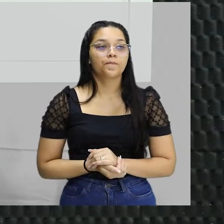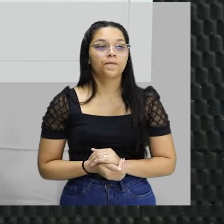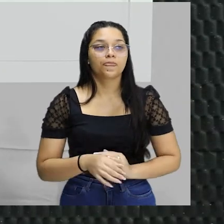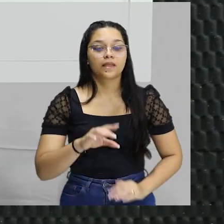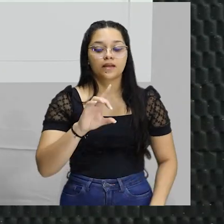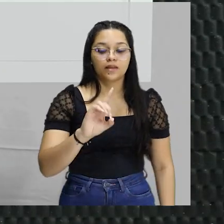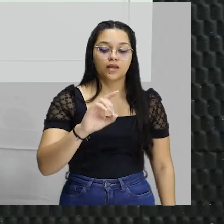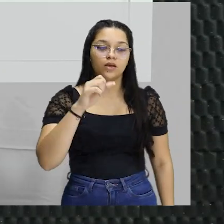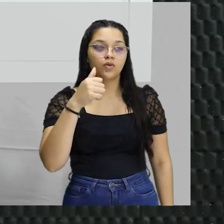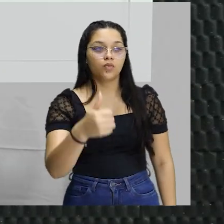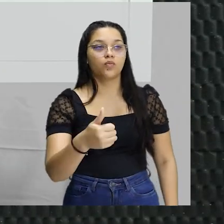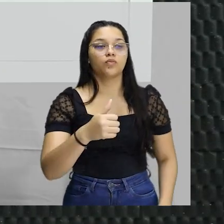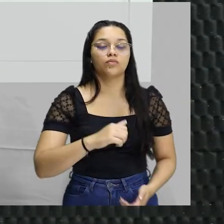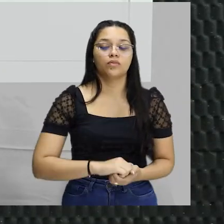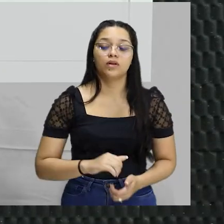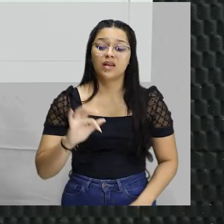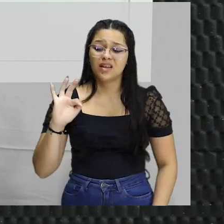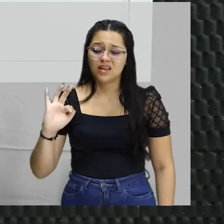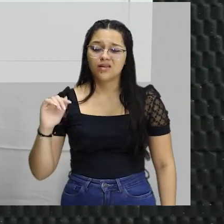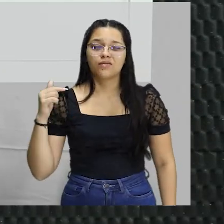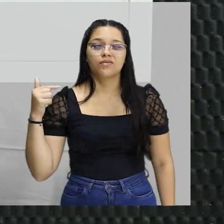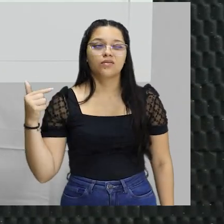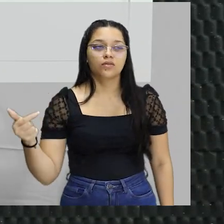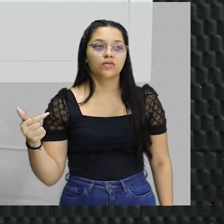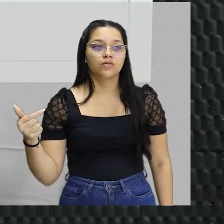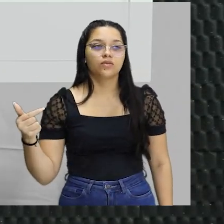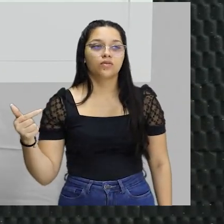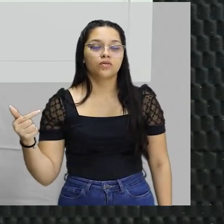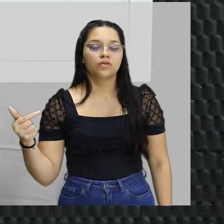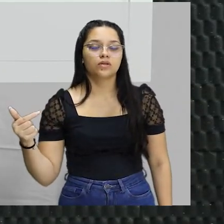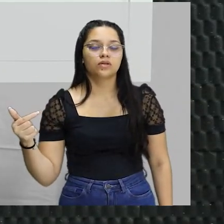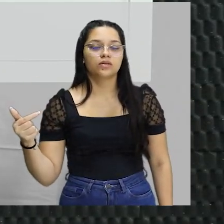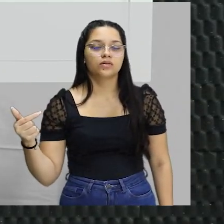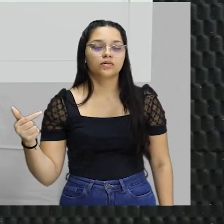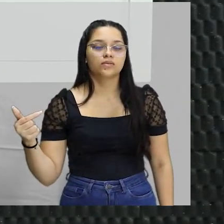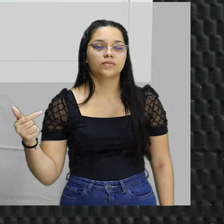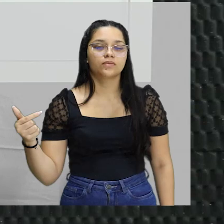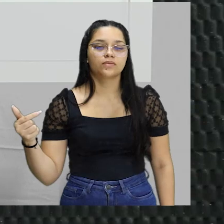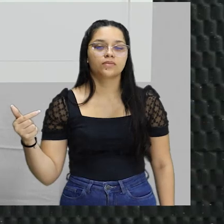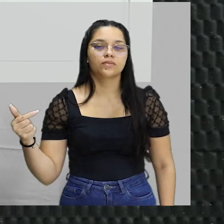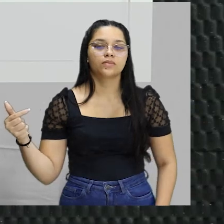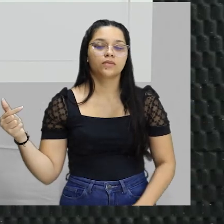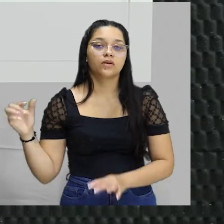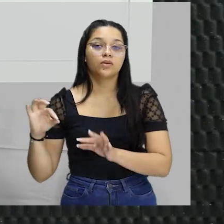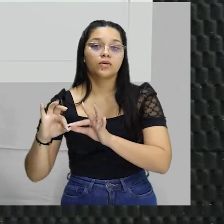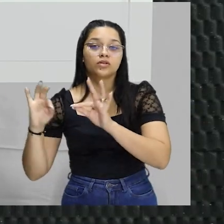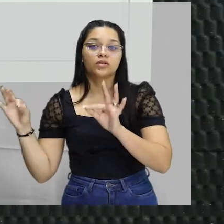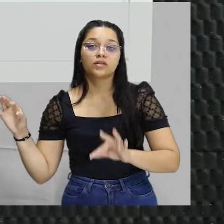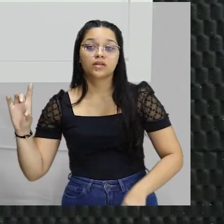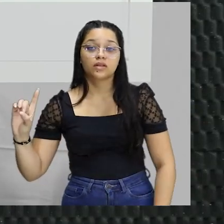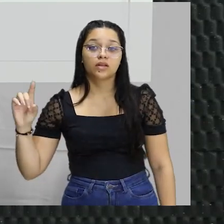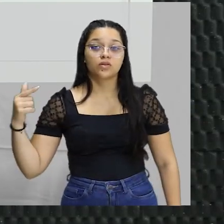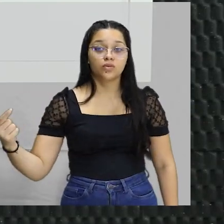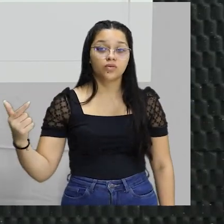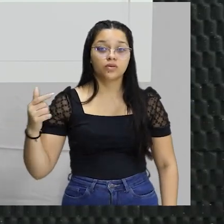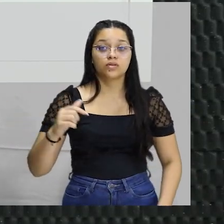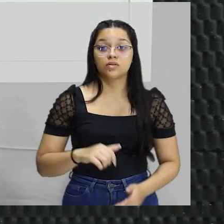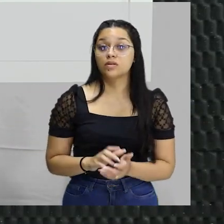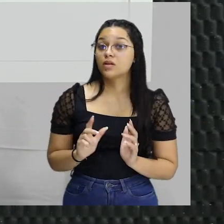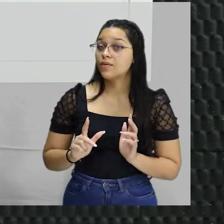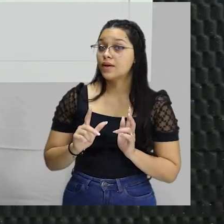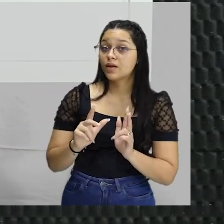D1. E F2 age com uma distância D2. Percebe que não são